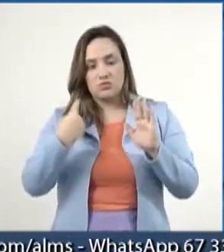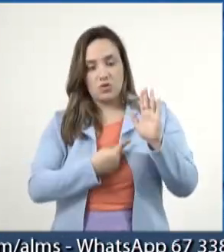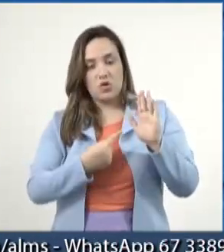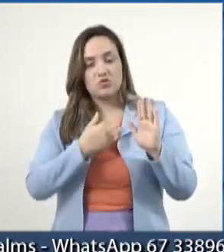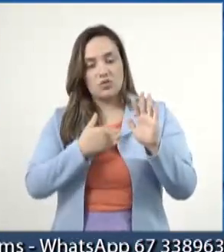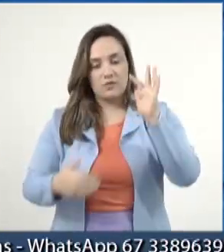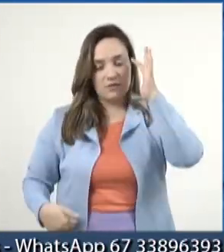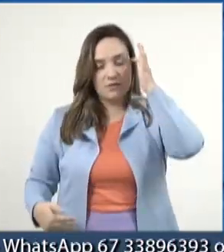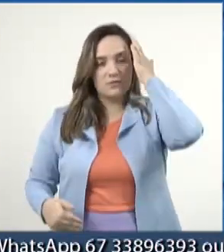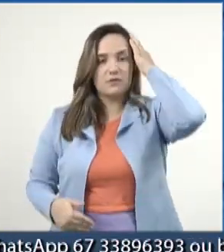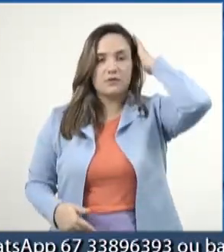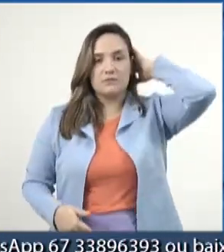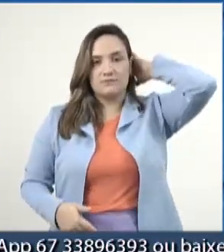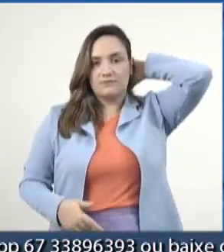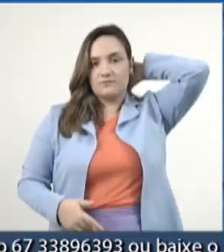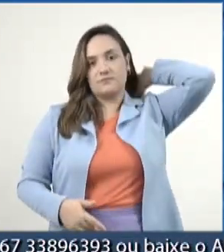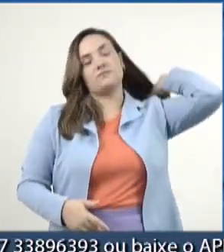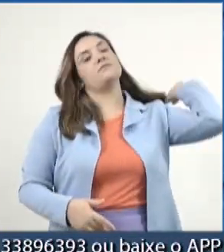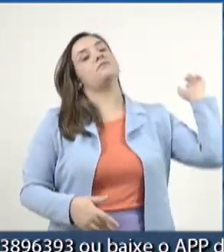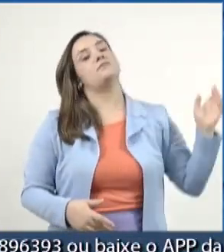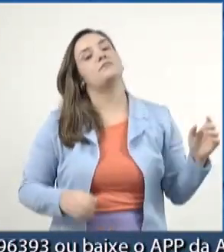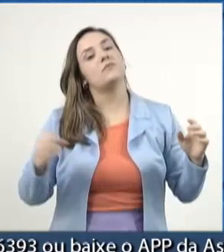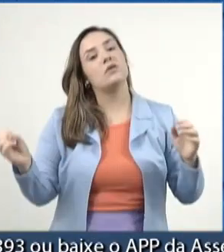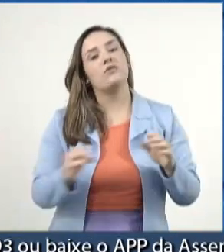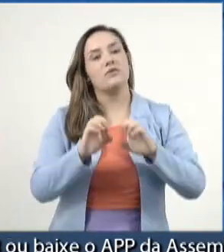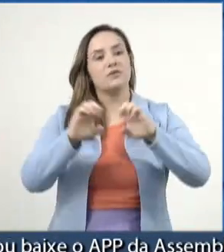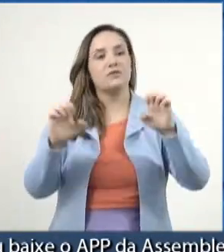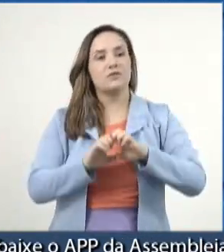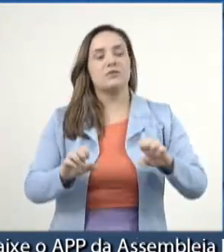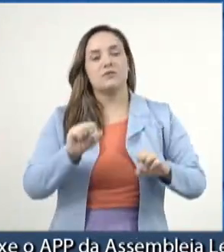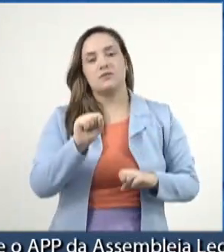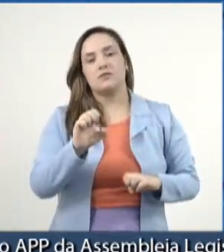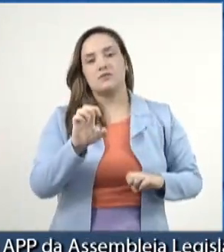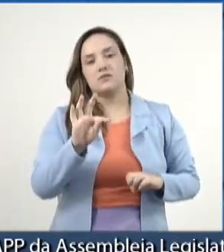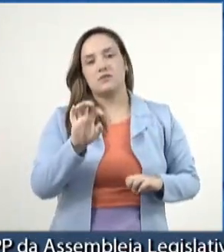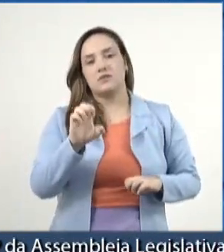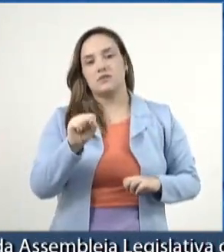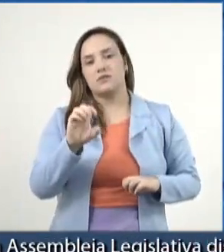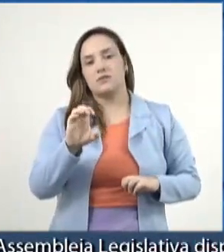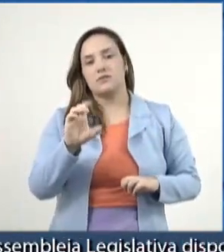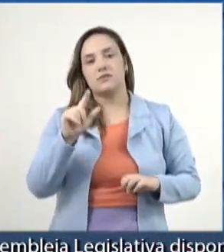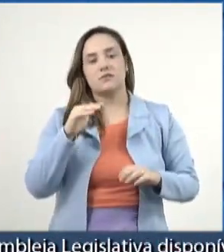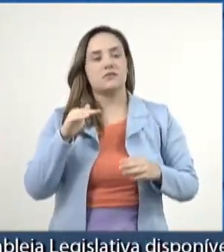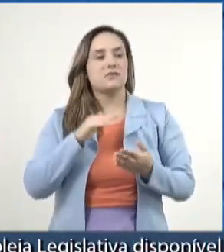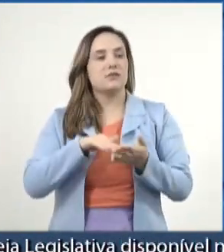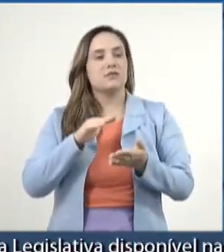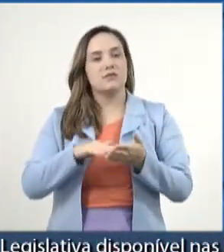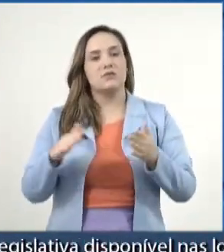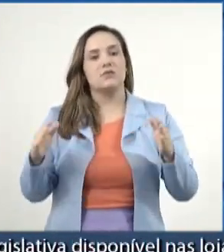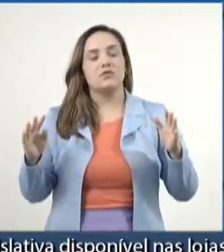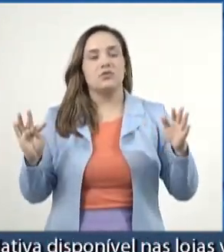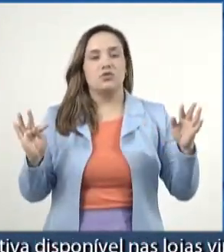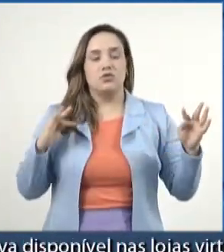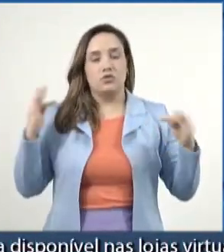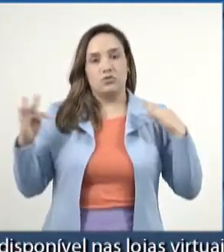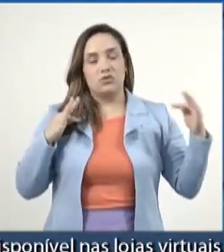ao governador quando estava lá, a nova estrutura da CETESC, a Secretaria de Turismo, Esporte e